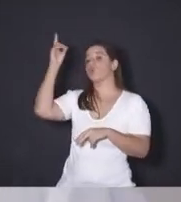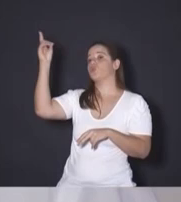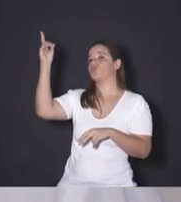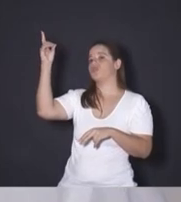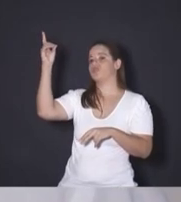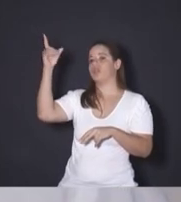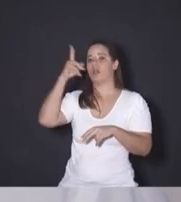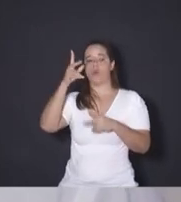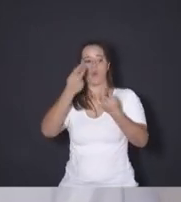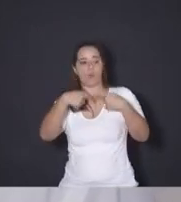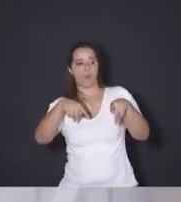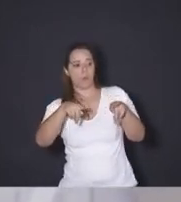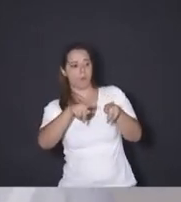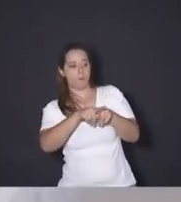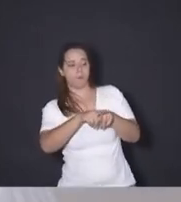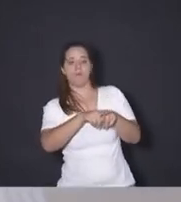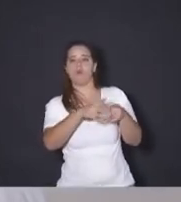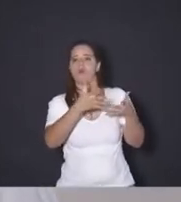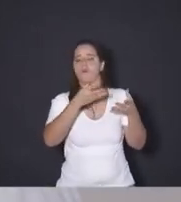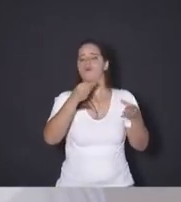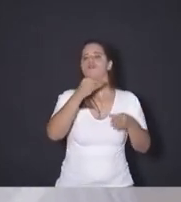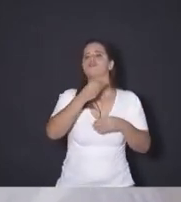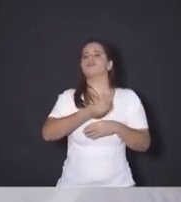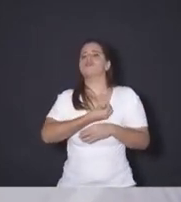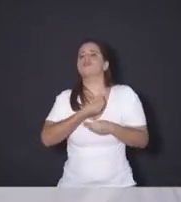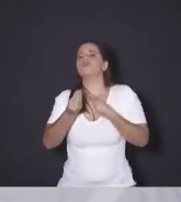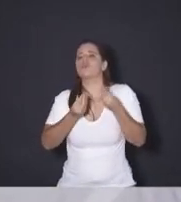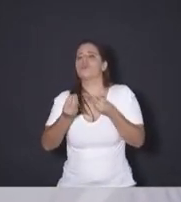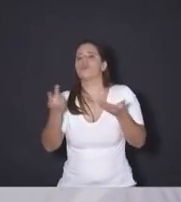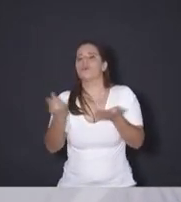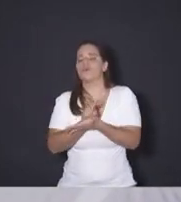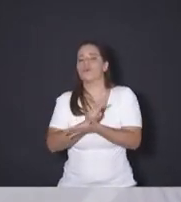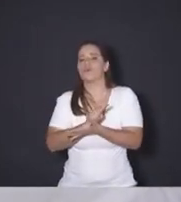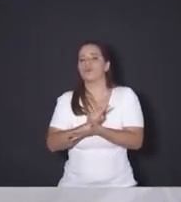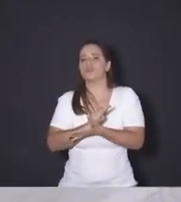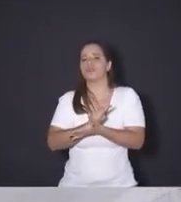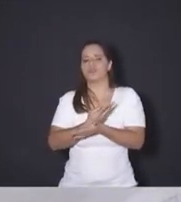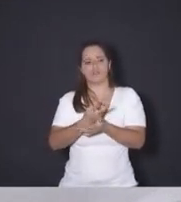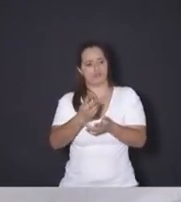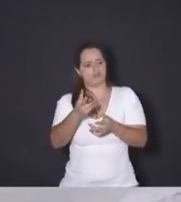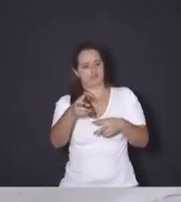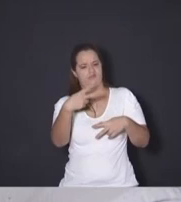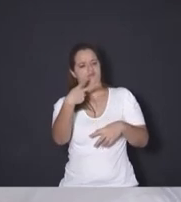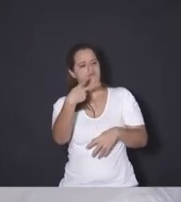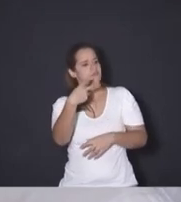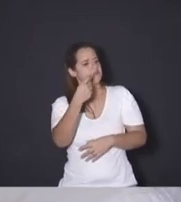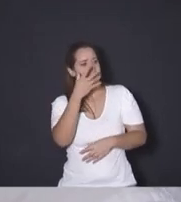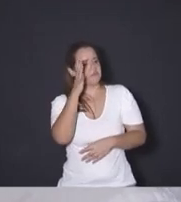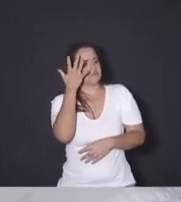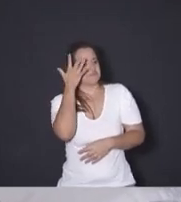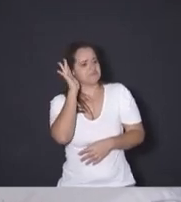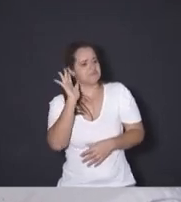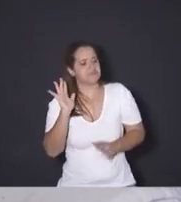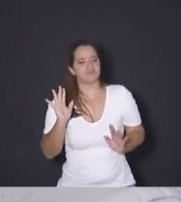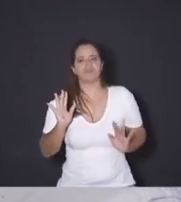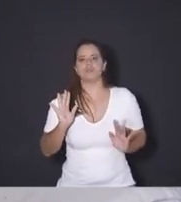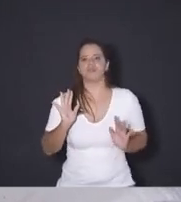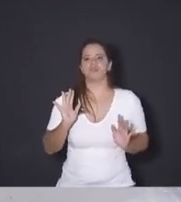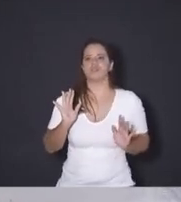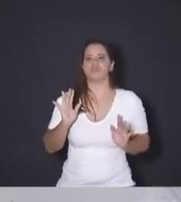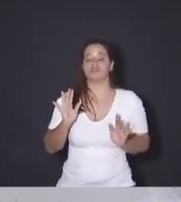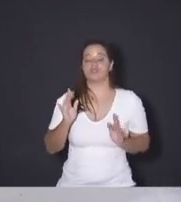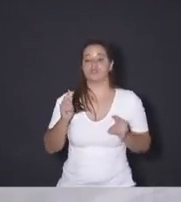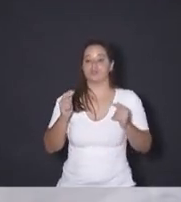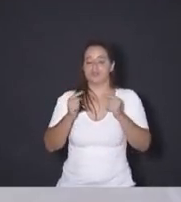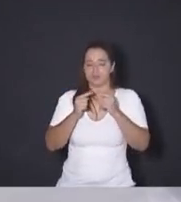o povo de santo aqui enfim como é que isso vai acontecer ele fez o bicho eu não sei e